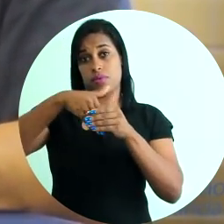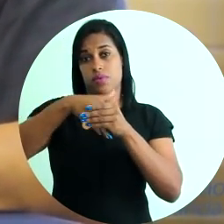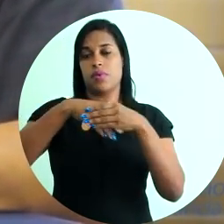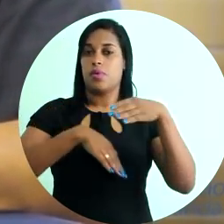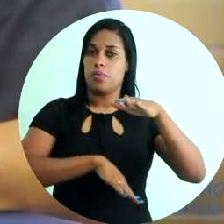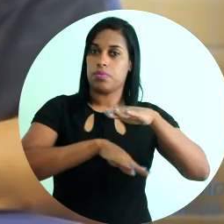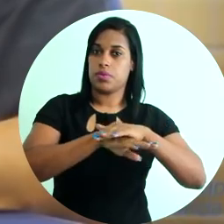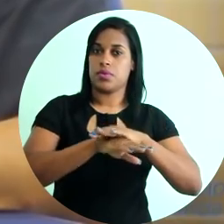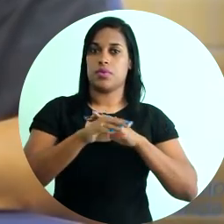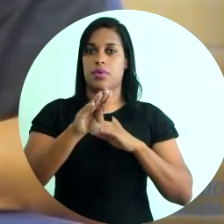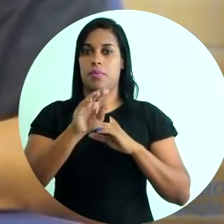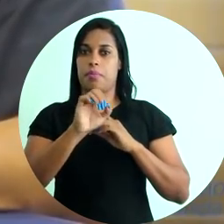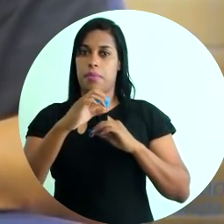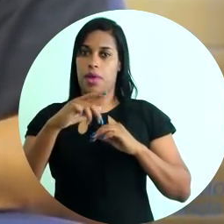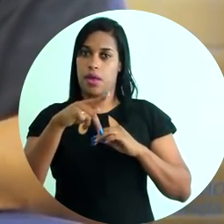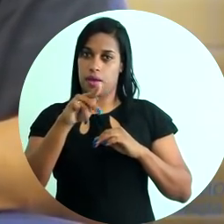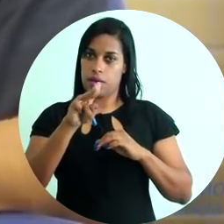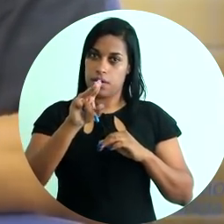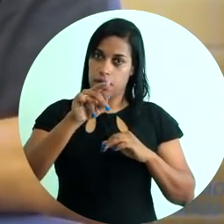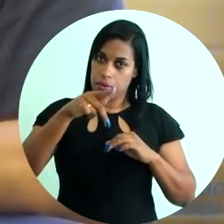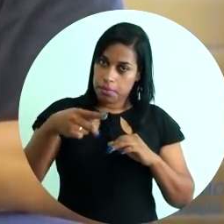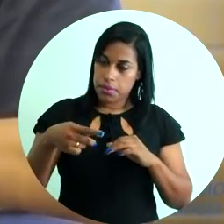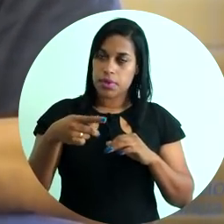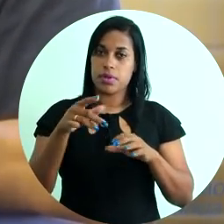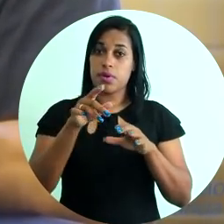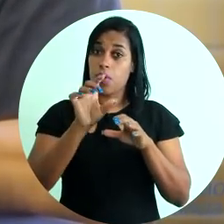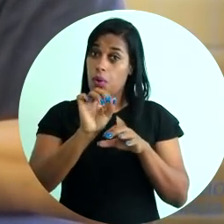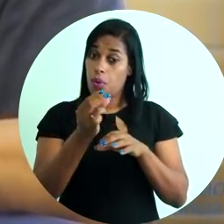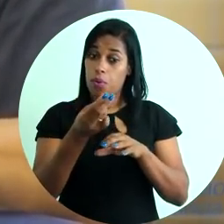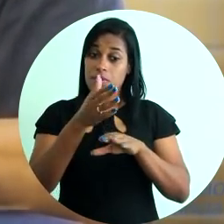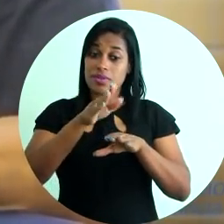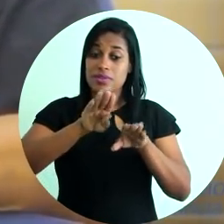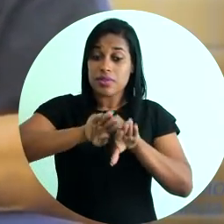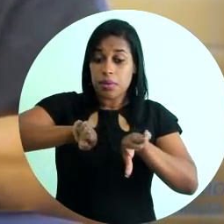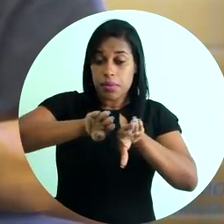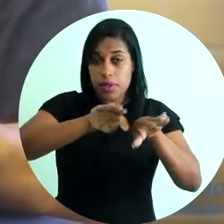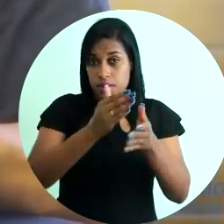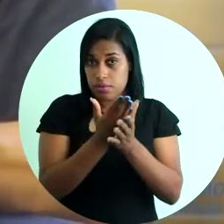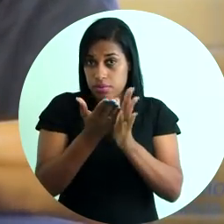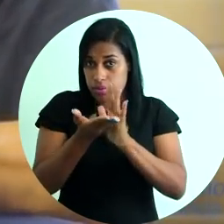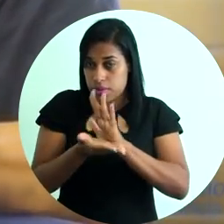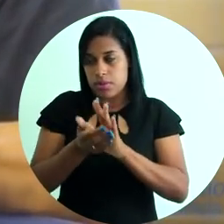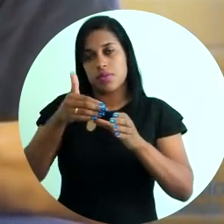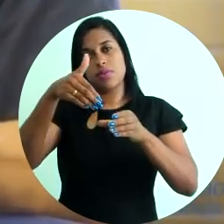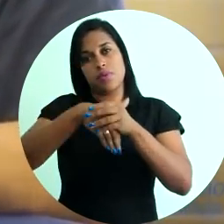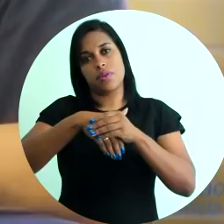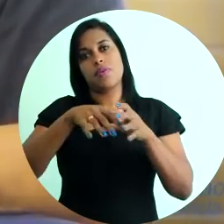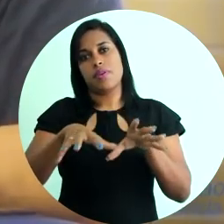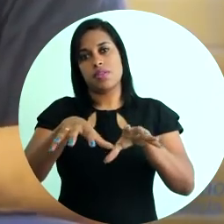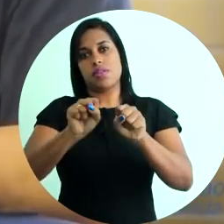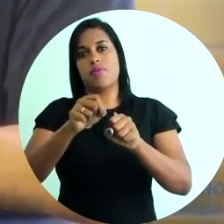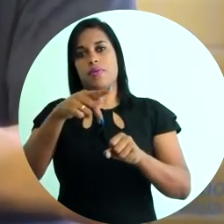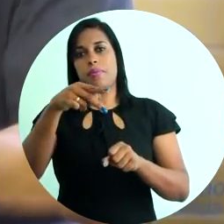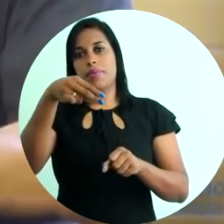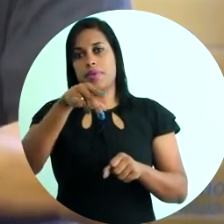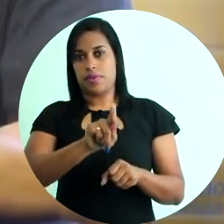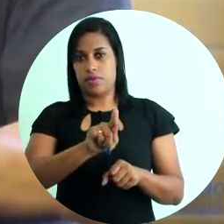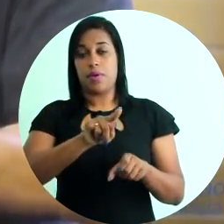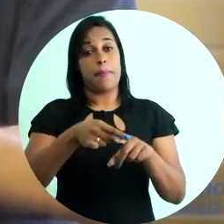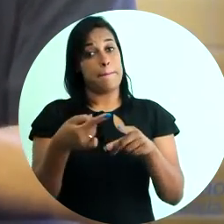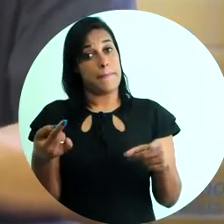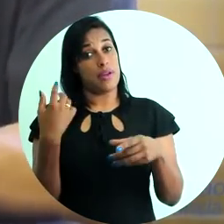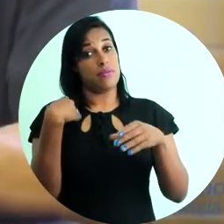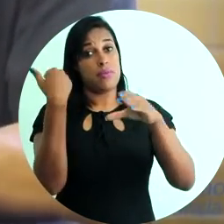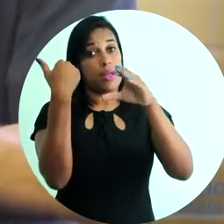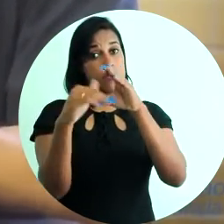de backup ou de separação de um arquivo base. Você vai salvar ele no formato PNG. Mas o arquivo que você